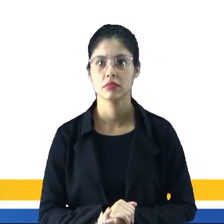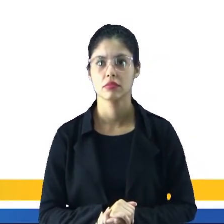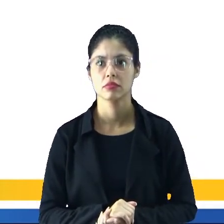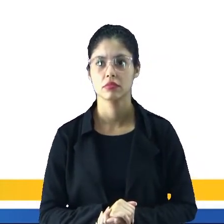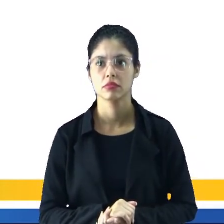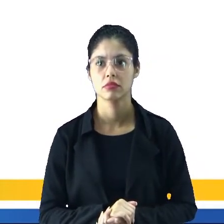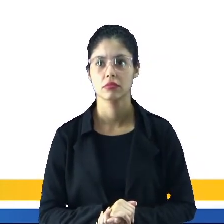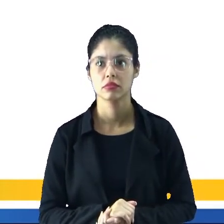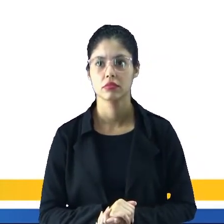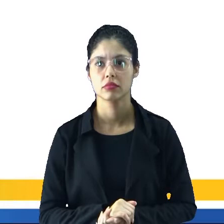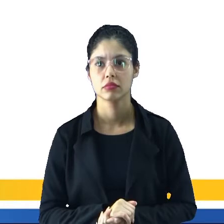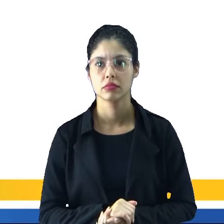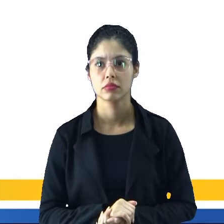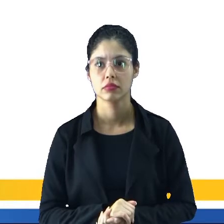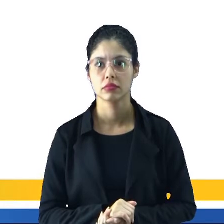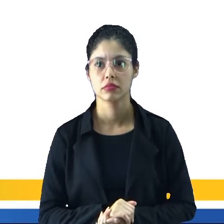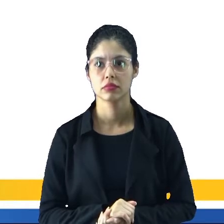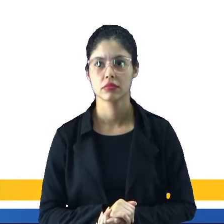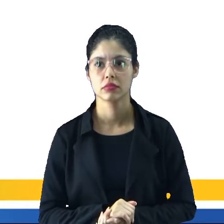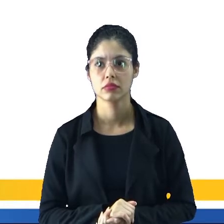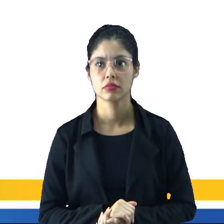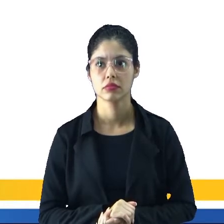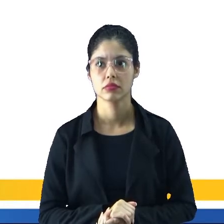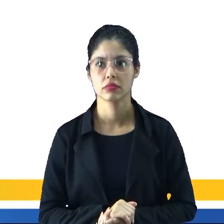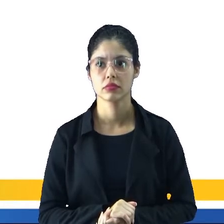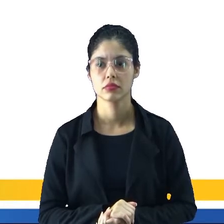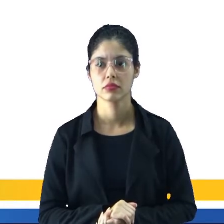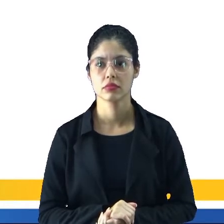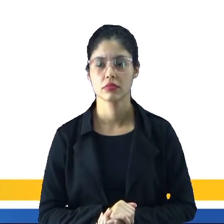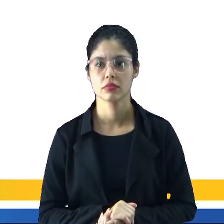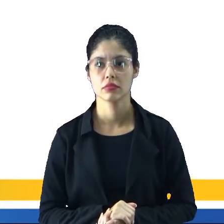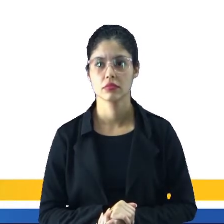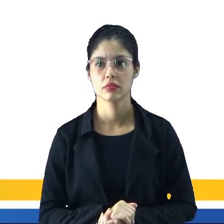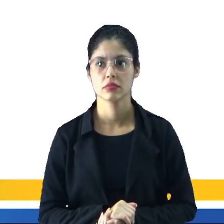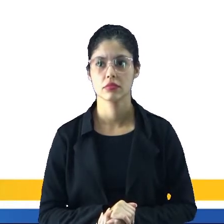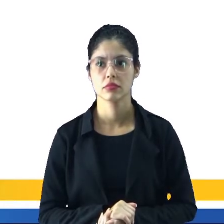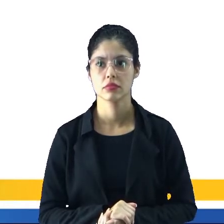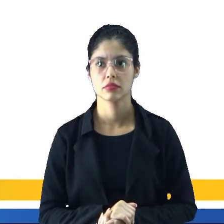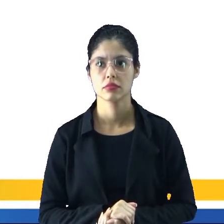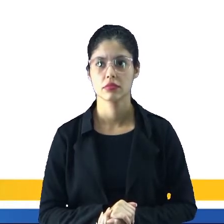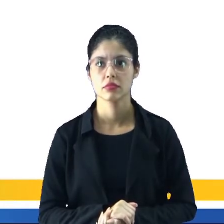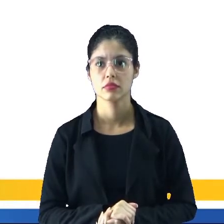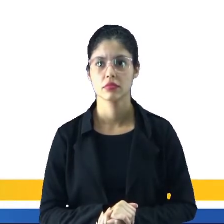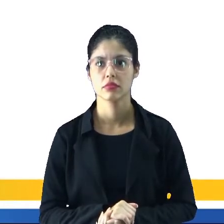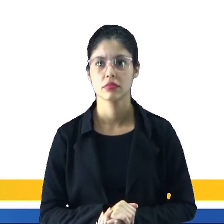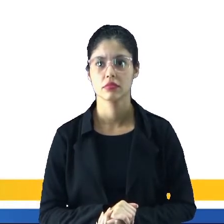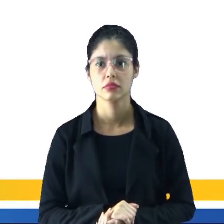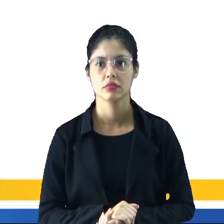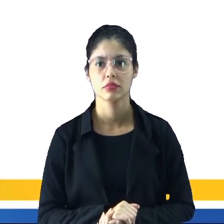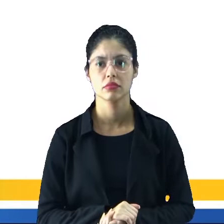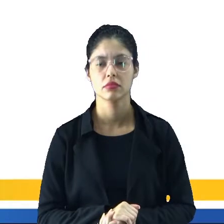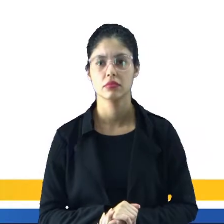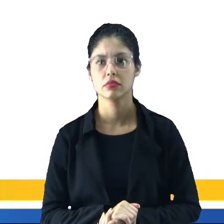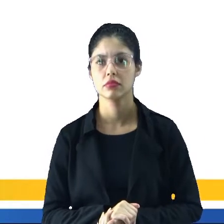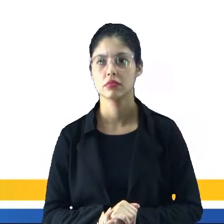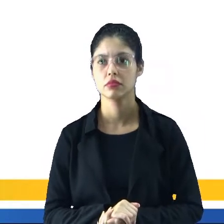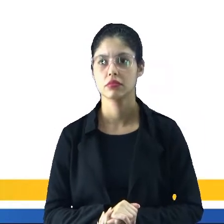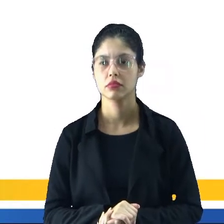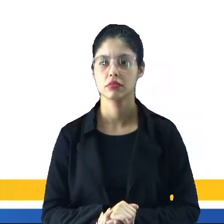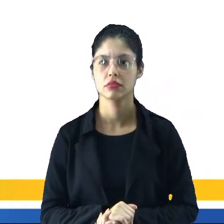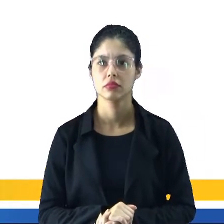While reading her book, Sally leaned back against her husband, wishing it were